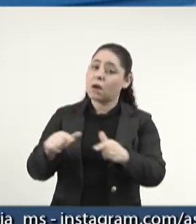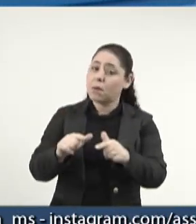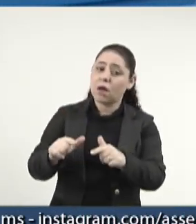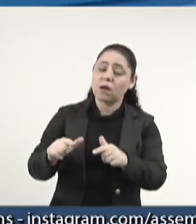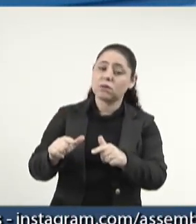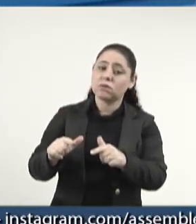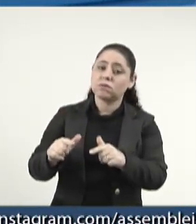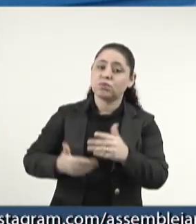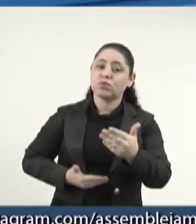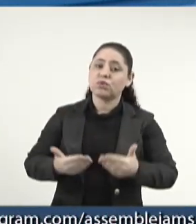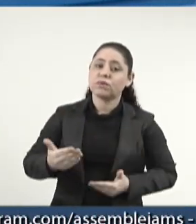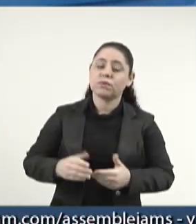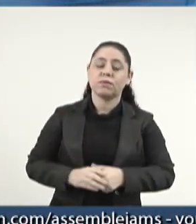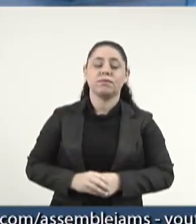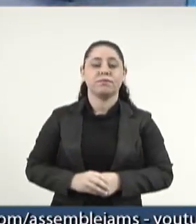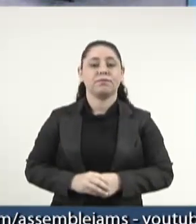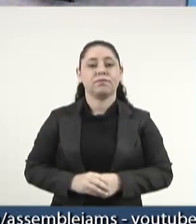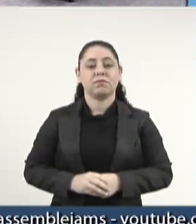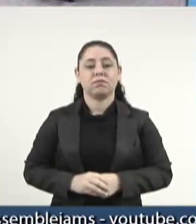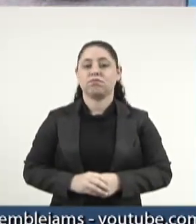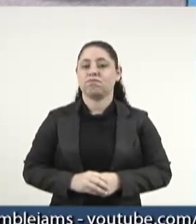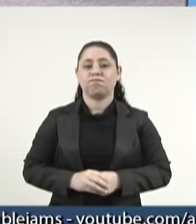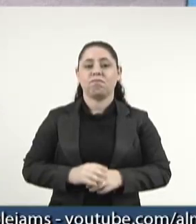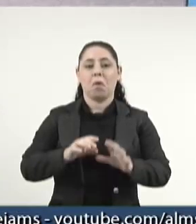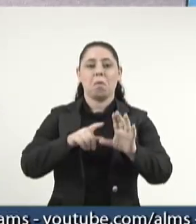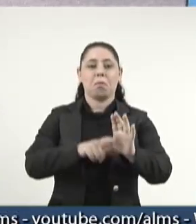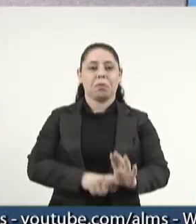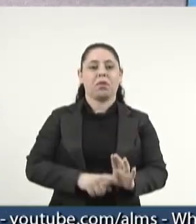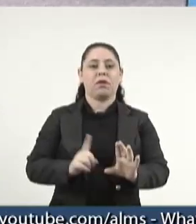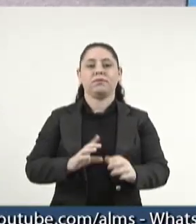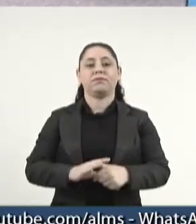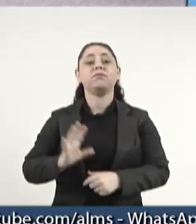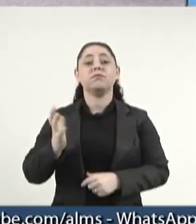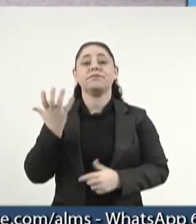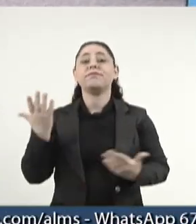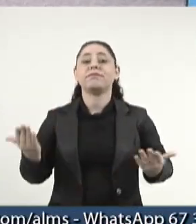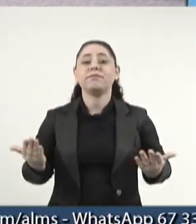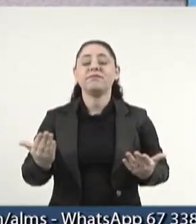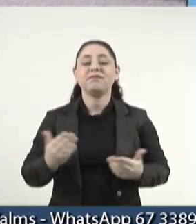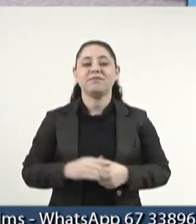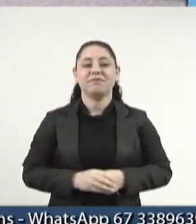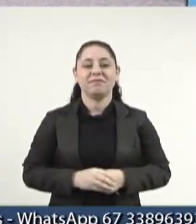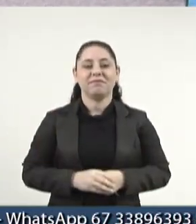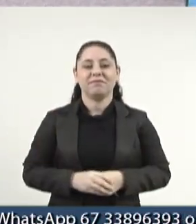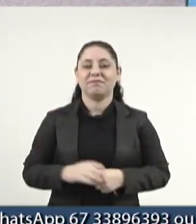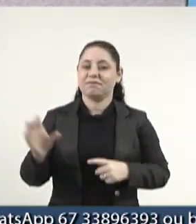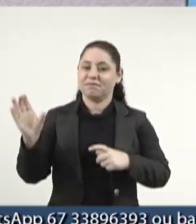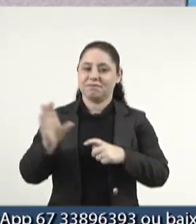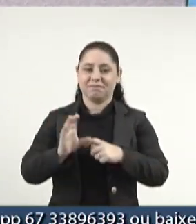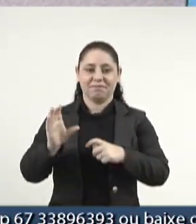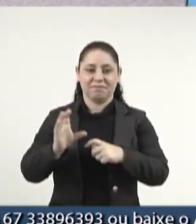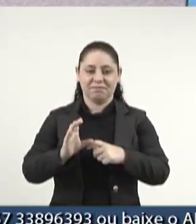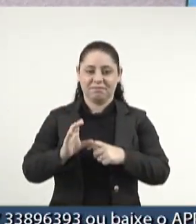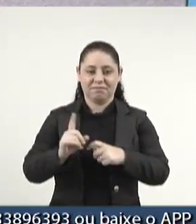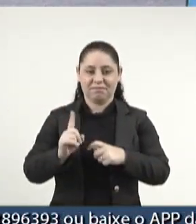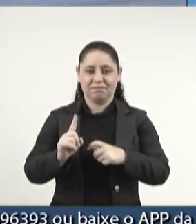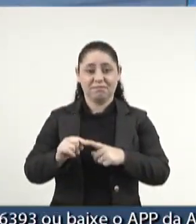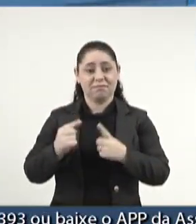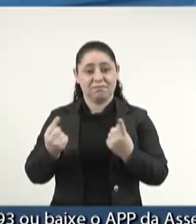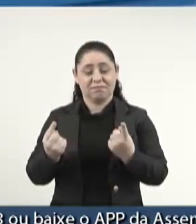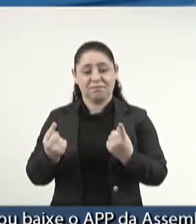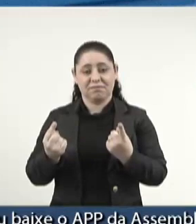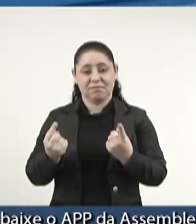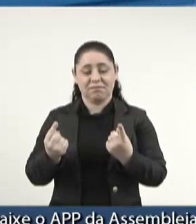pelo servidor, para que o servidor não seja onerado, o que aconteceu? A CACEMES, não a CACEMES, mas a